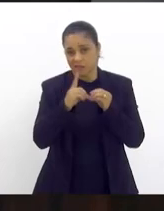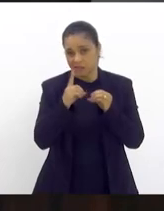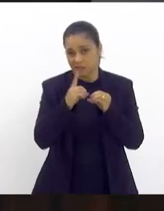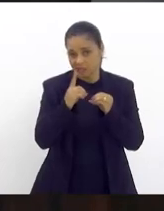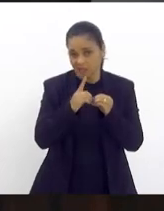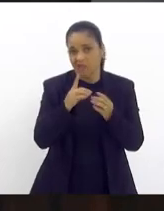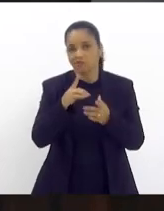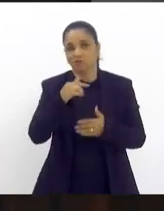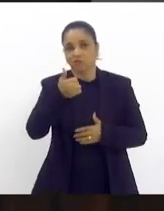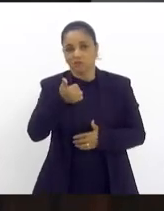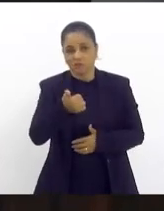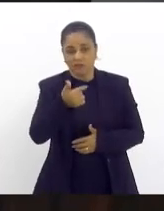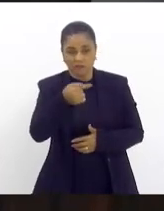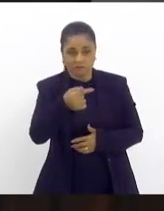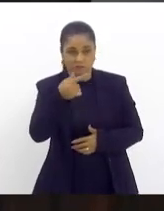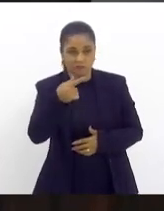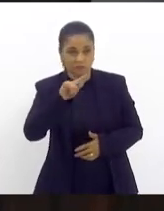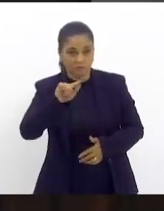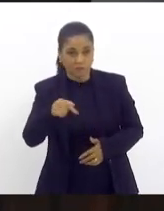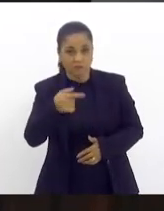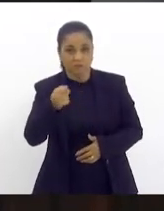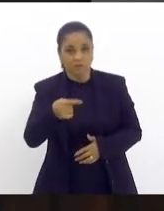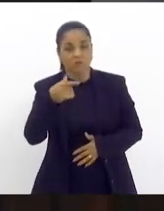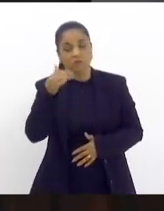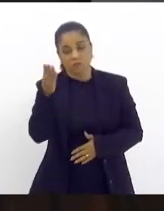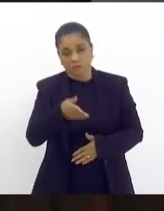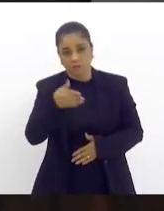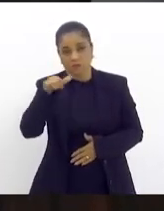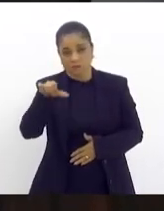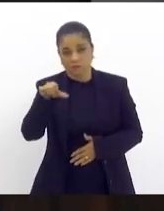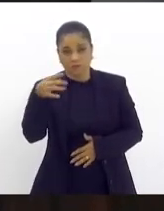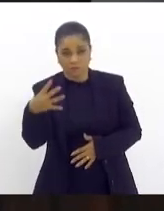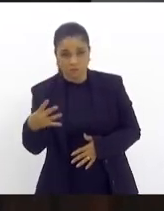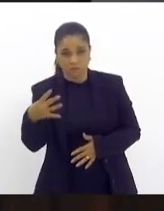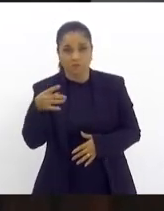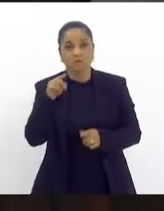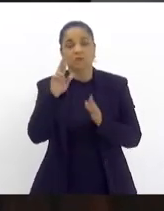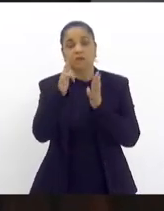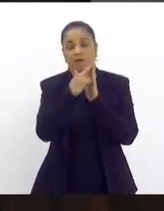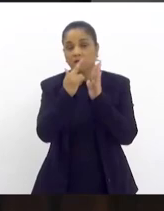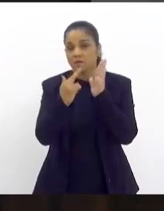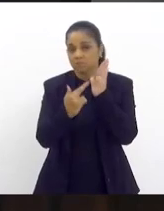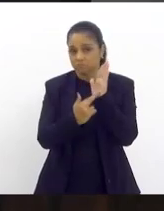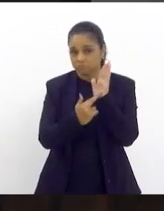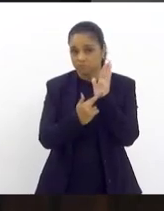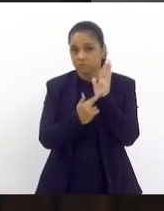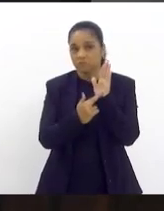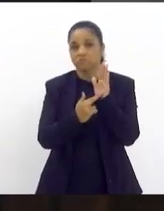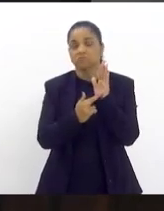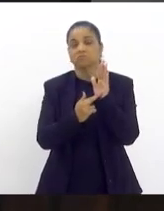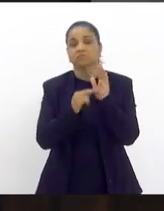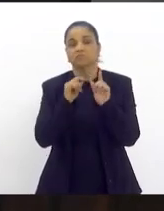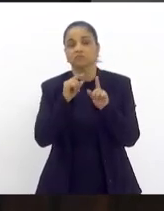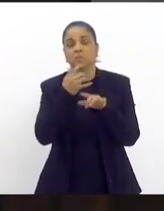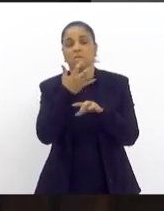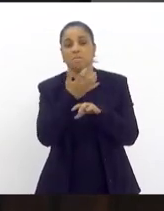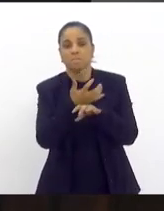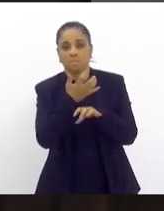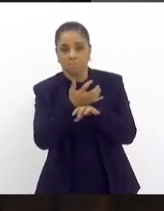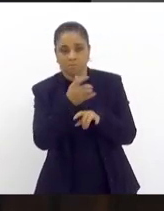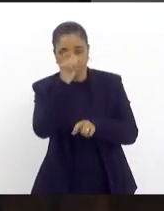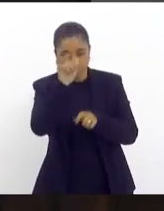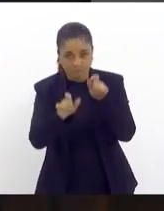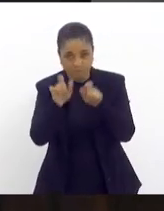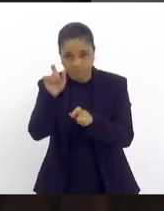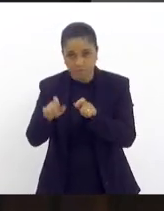7.766, de 28 de novembro de 1984, que dispõe sobre o regulamento de promoção de praças e da outras providências.